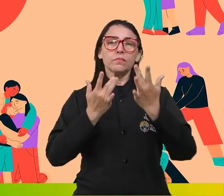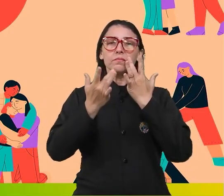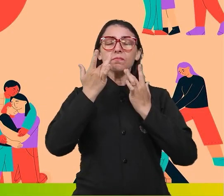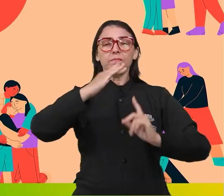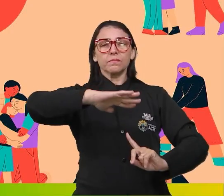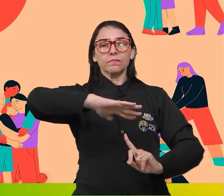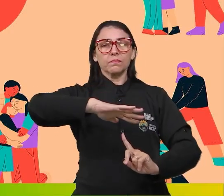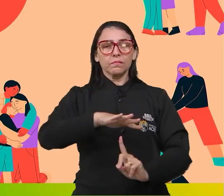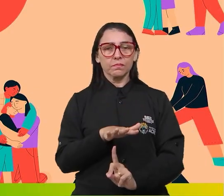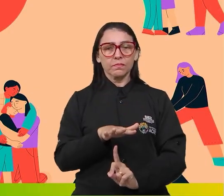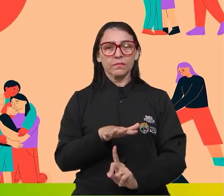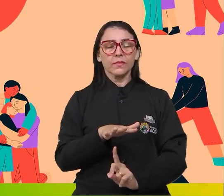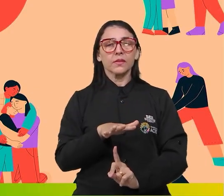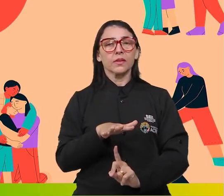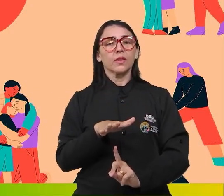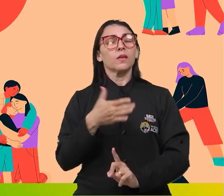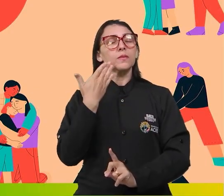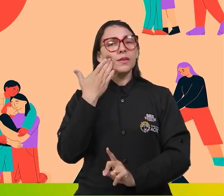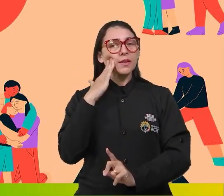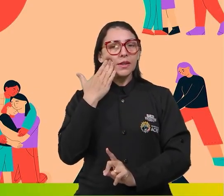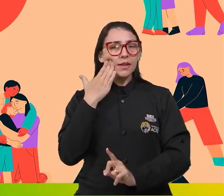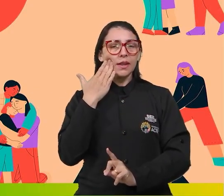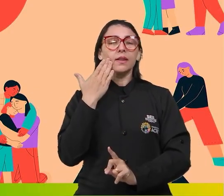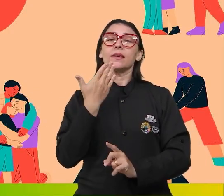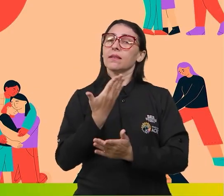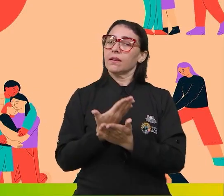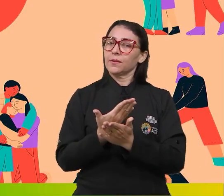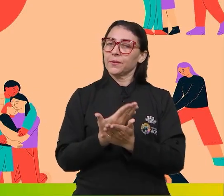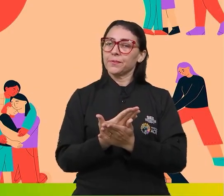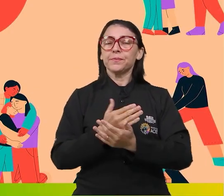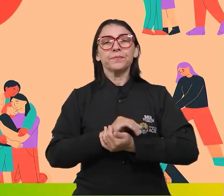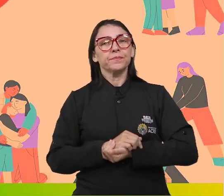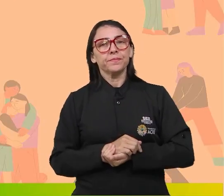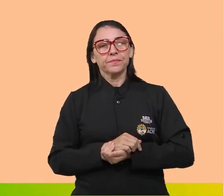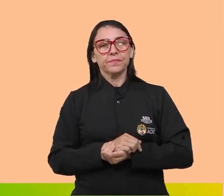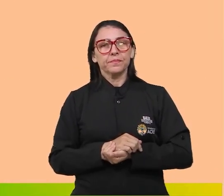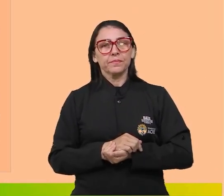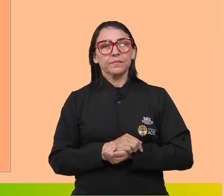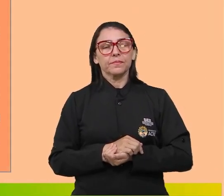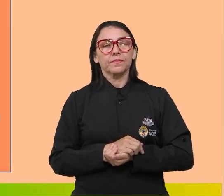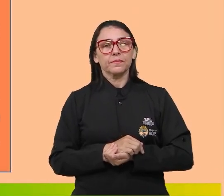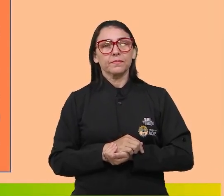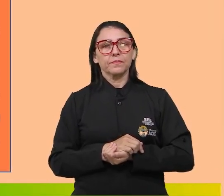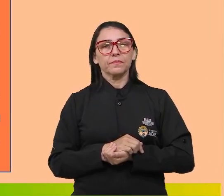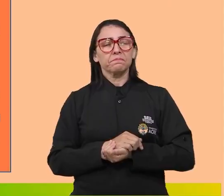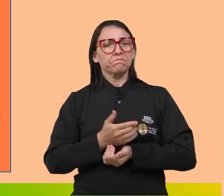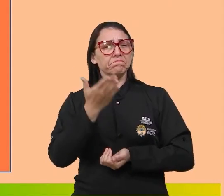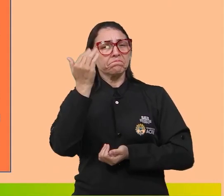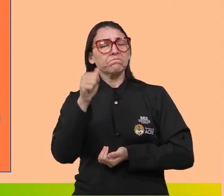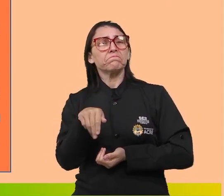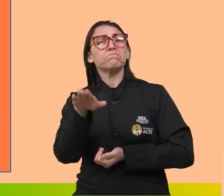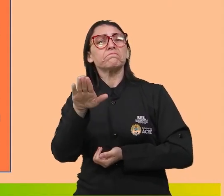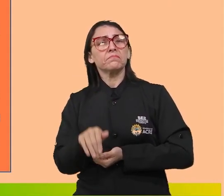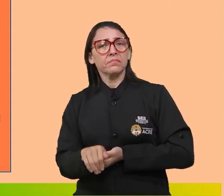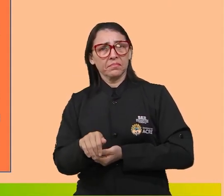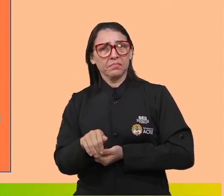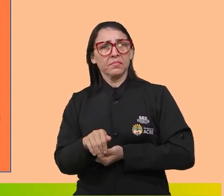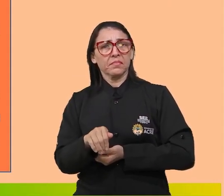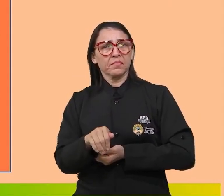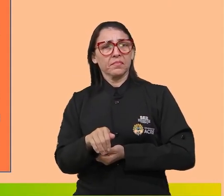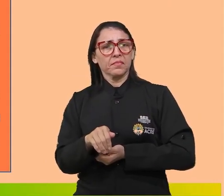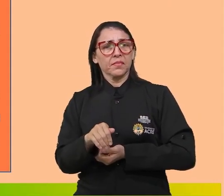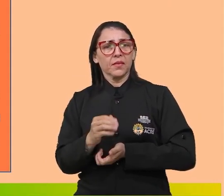do oprimido, que nós vamos entender aqui nessa aula. Aí nós vamos aqui saber quem é o mentor,